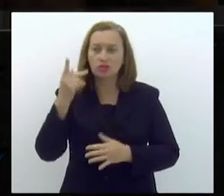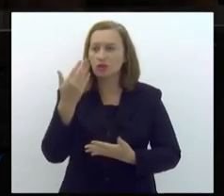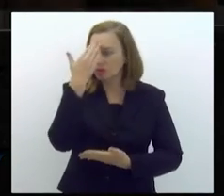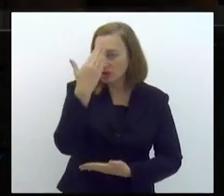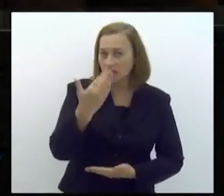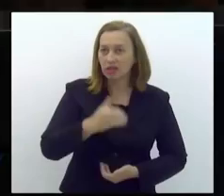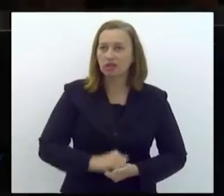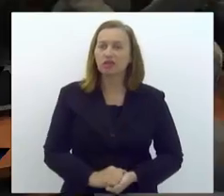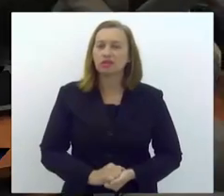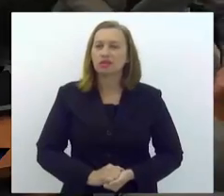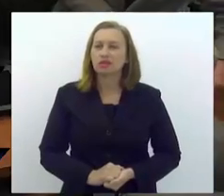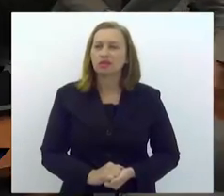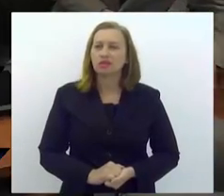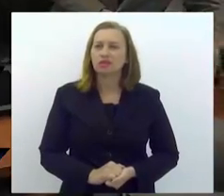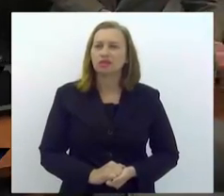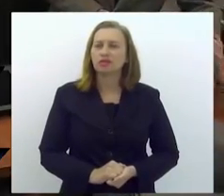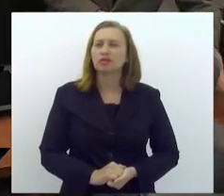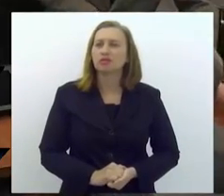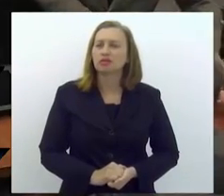obrigada